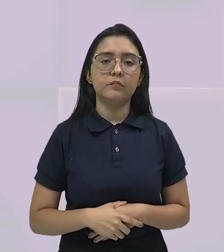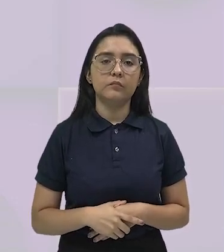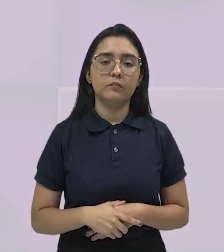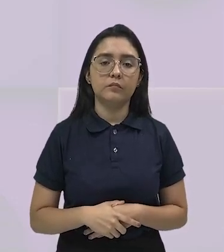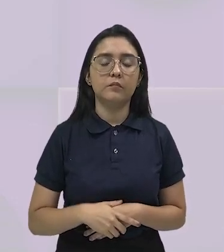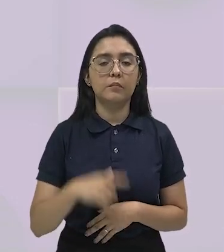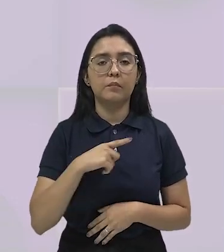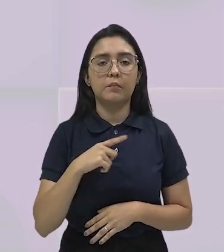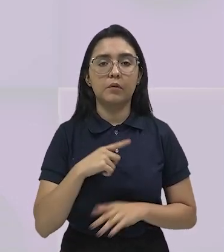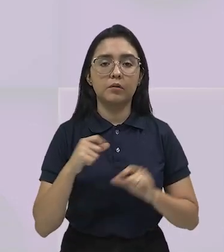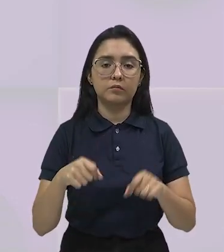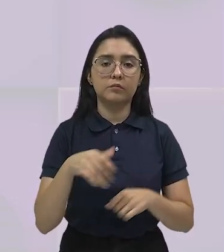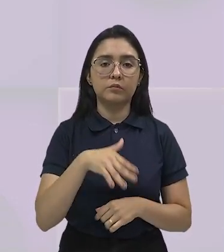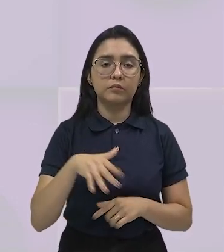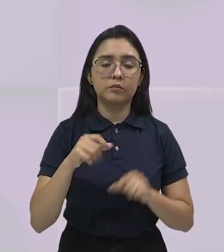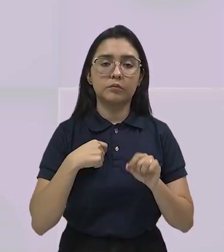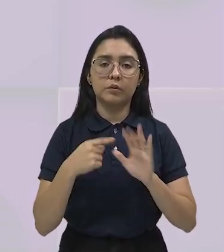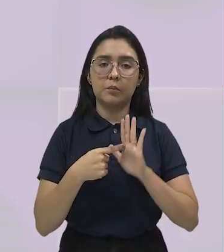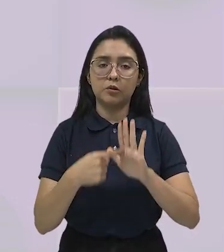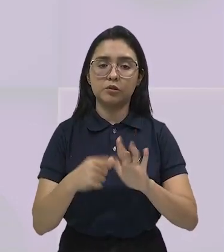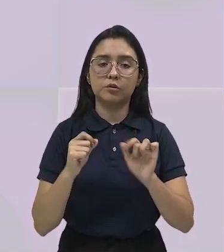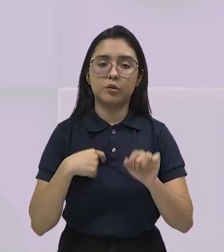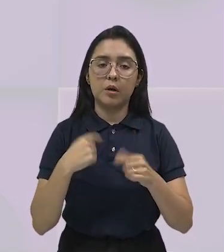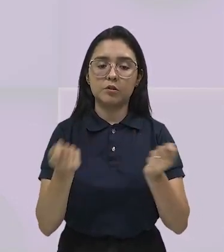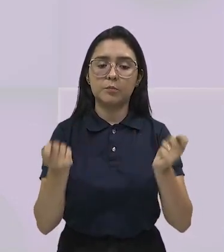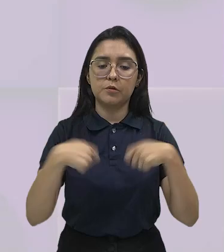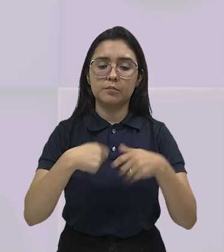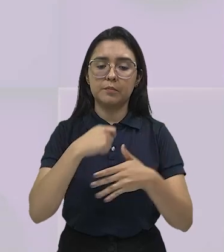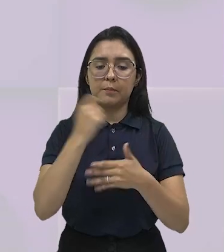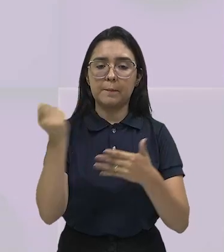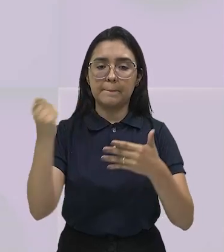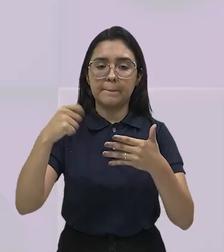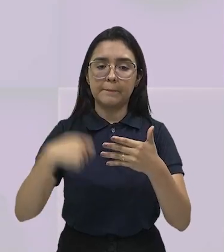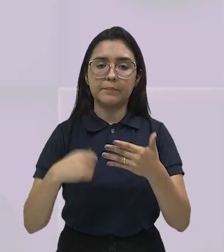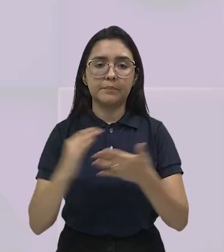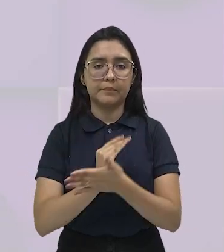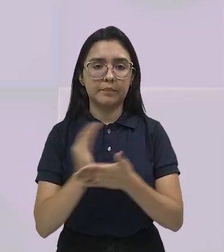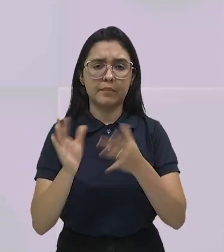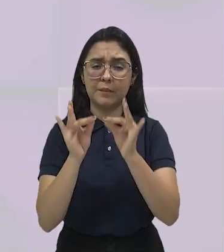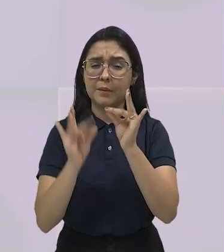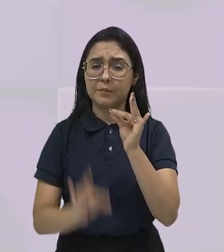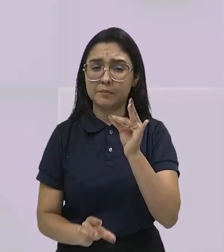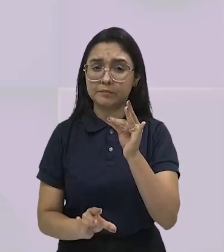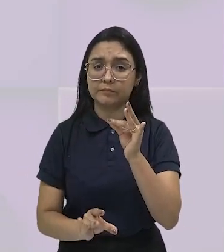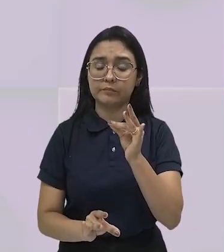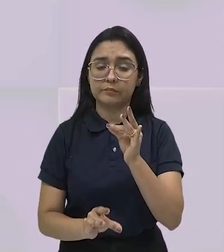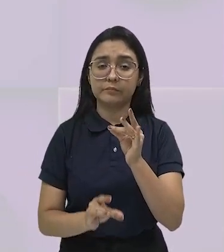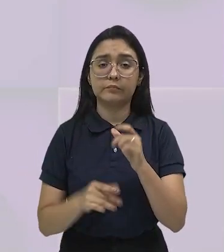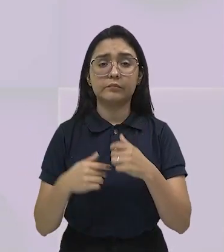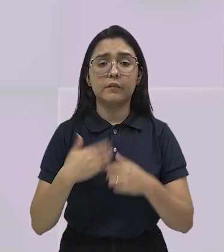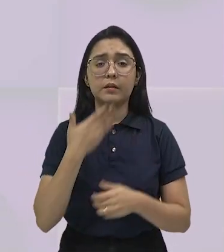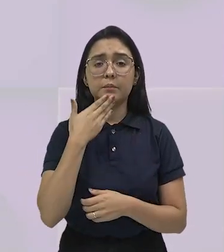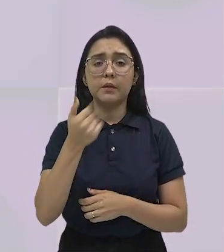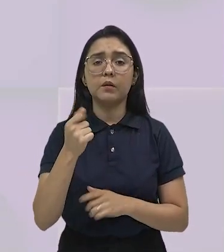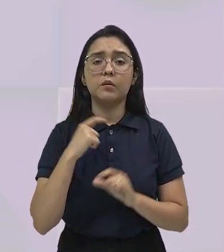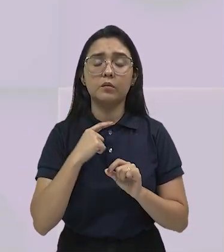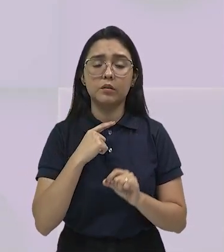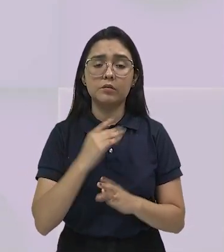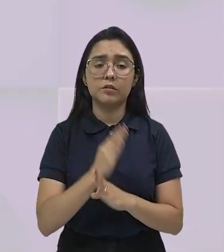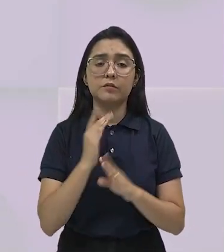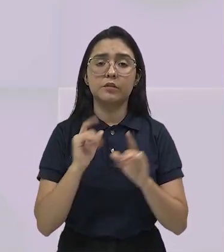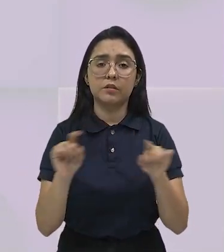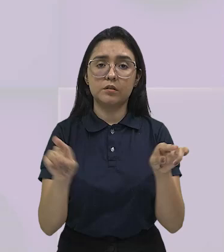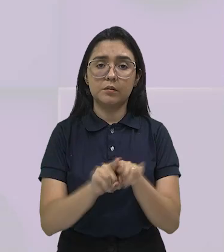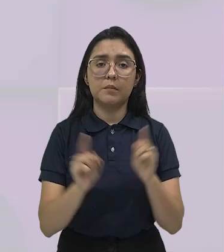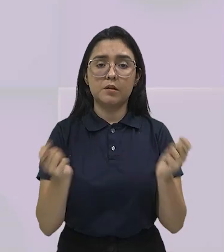construir o espaço da amostra, a amostra todinha. Só que lembrando, às vezes ela é muito grande. Então é melhor que você